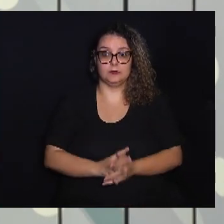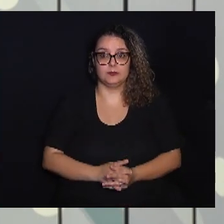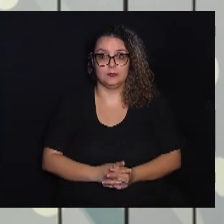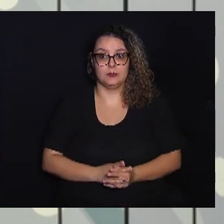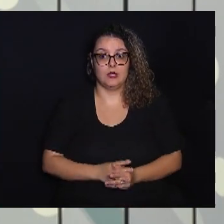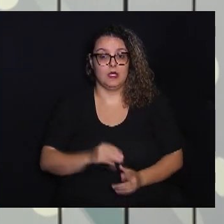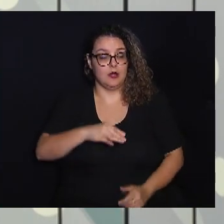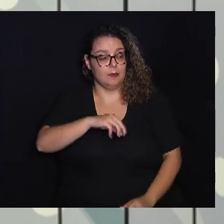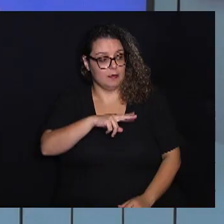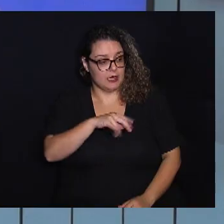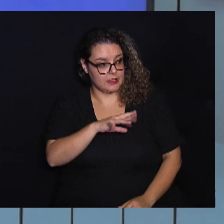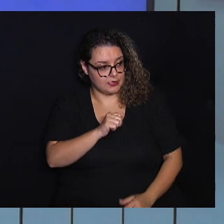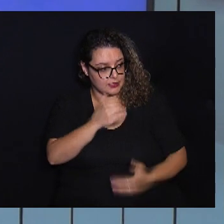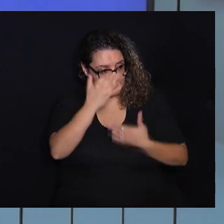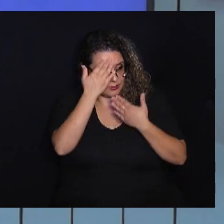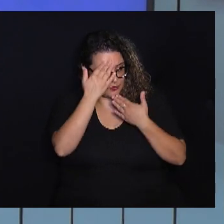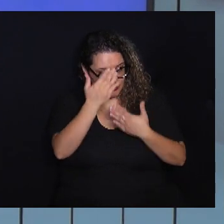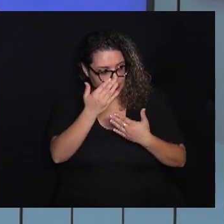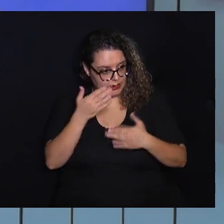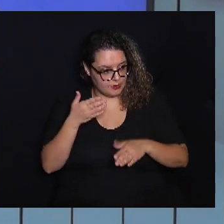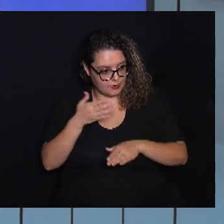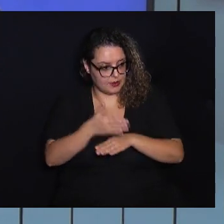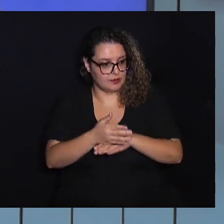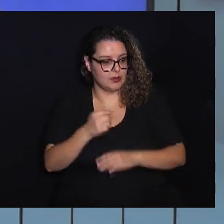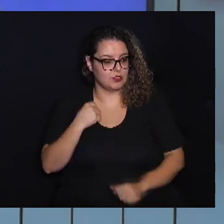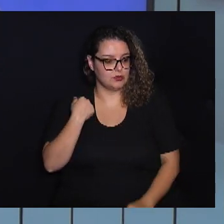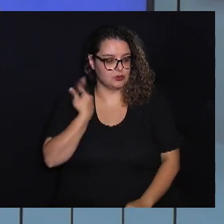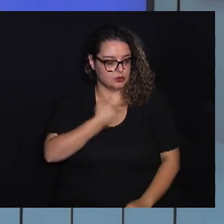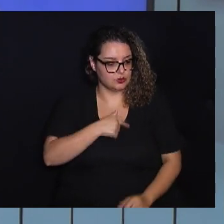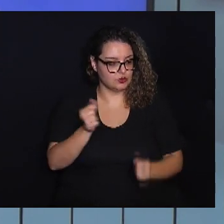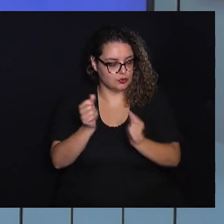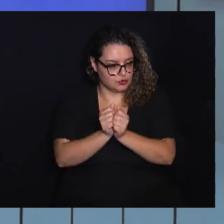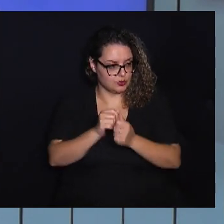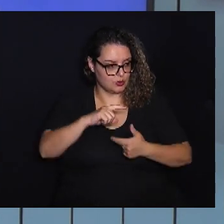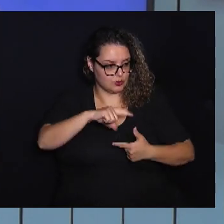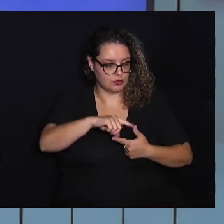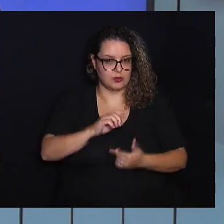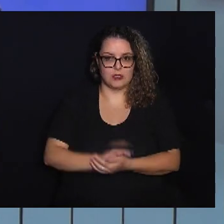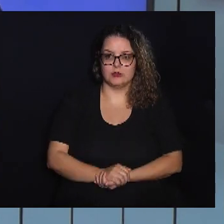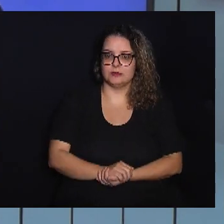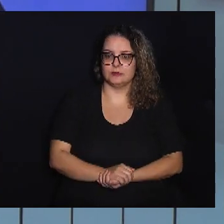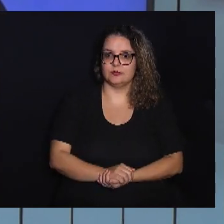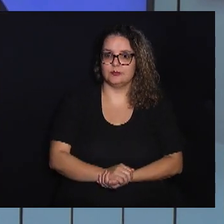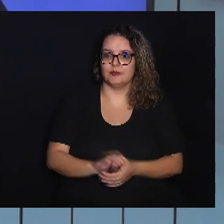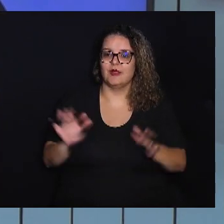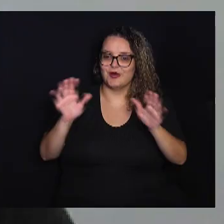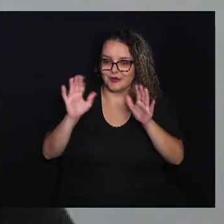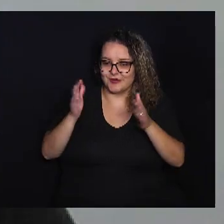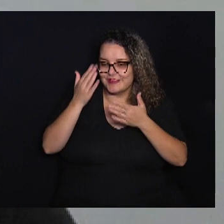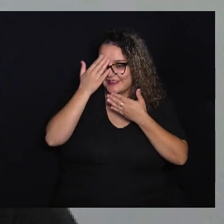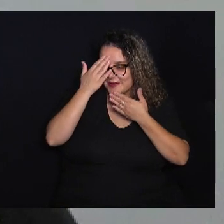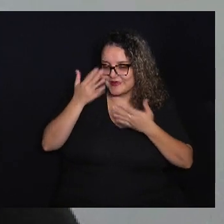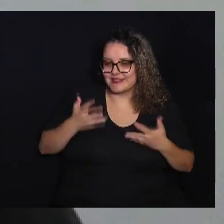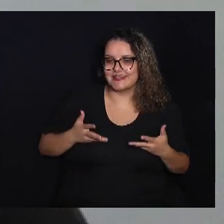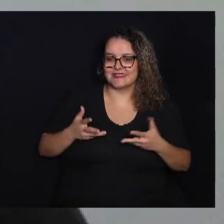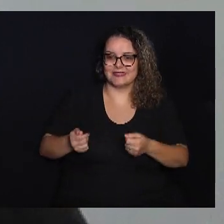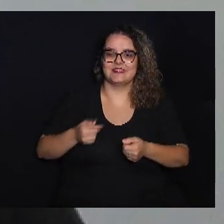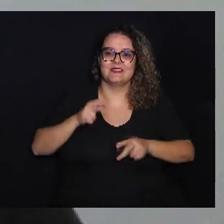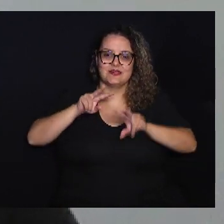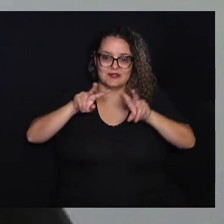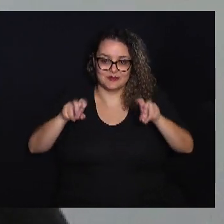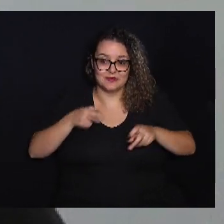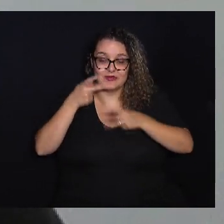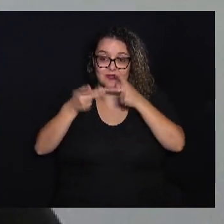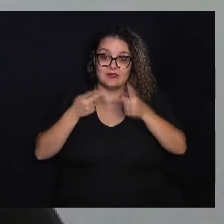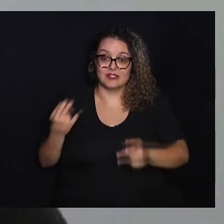Canevari de Oliveira. Mariana, muito obrigada pela sua participação aqui no nosso quadro. Eu agradeço o